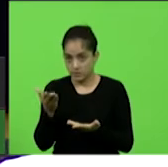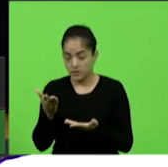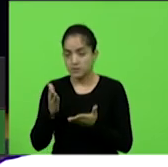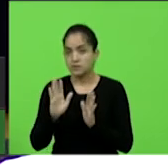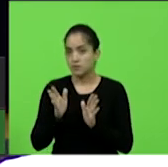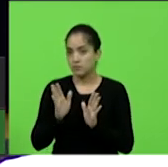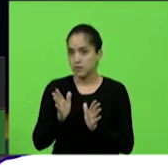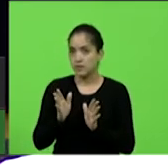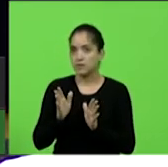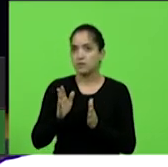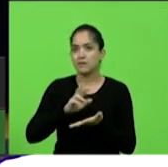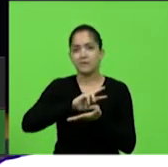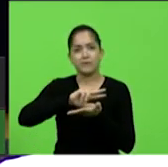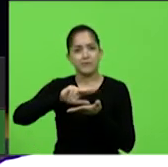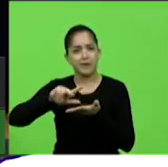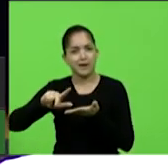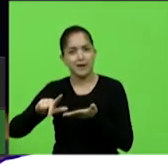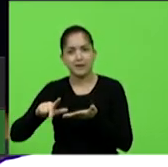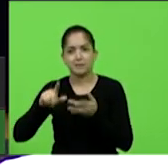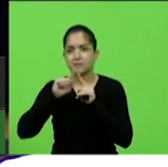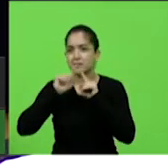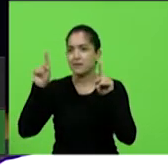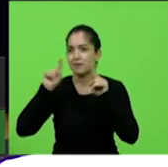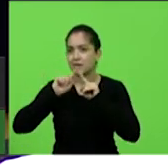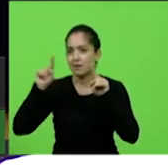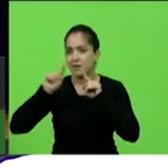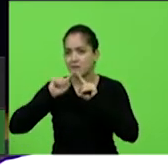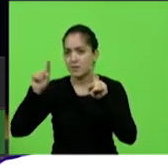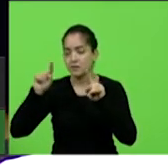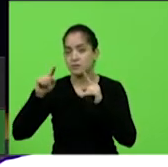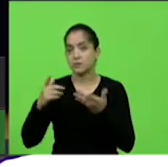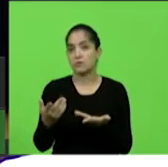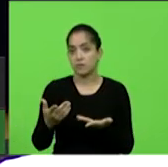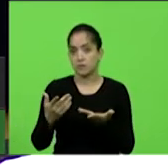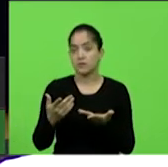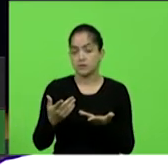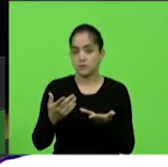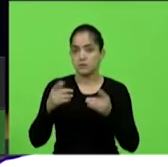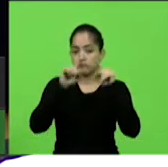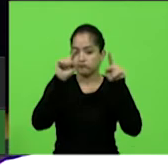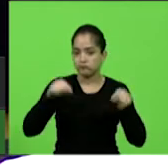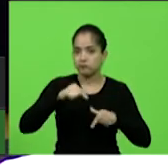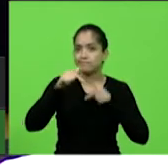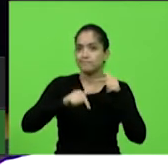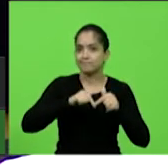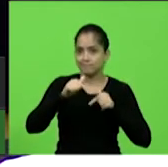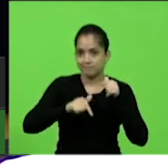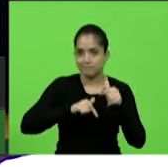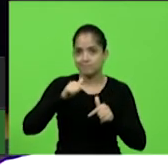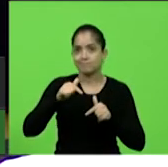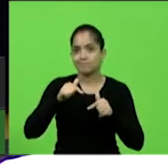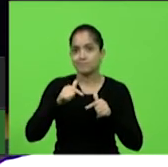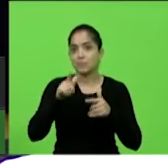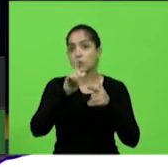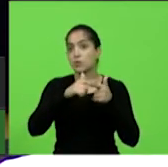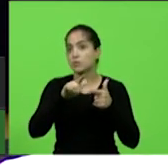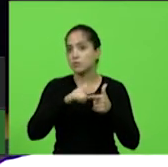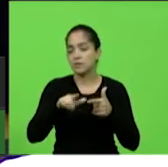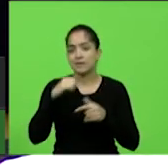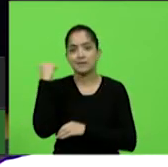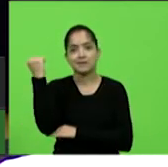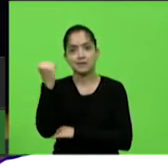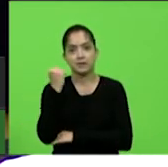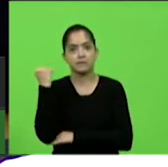recebido, diversas reclamações dos usuários e dos funcionários do SAMU com relação a esse problema. É um grave